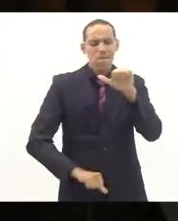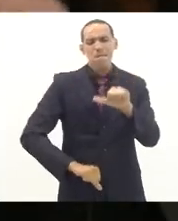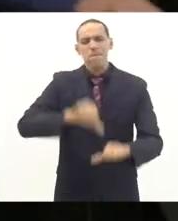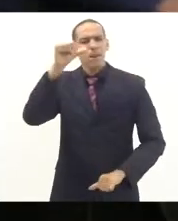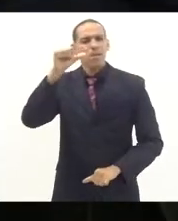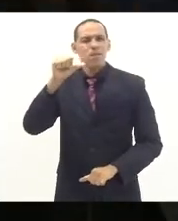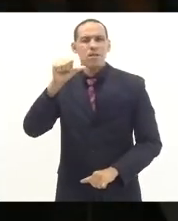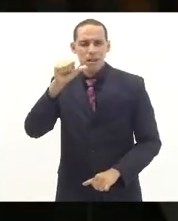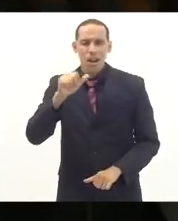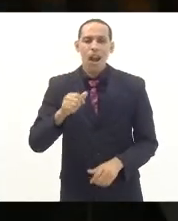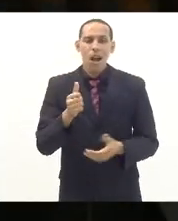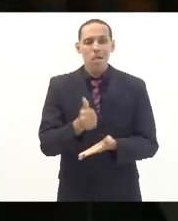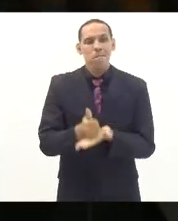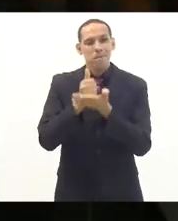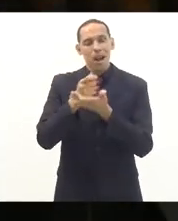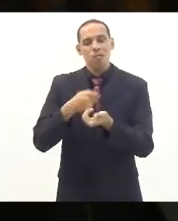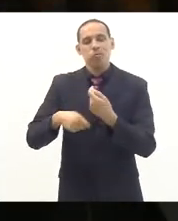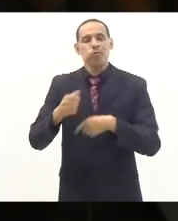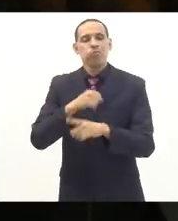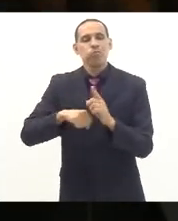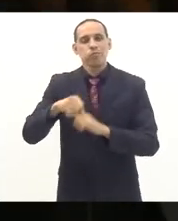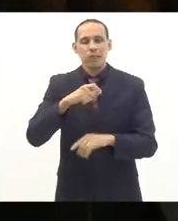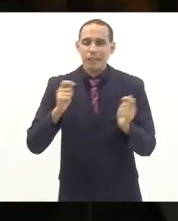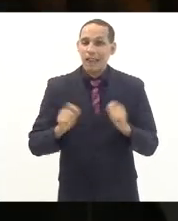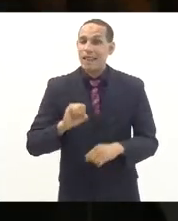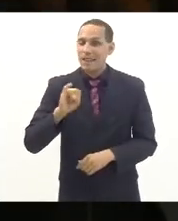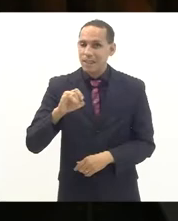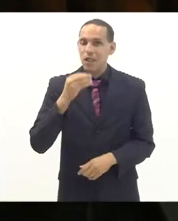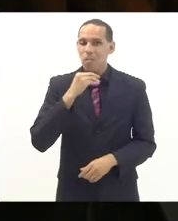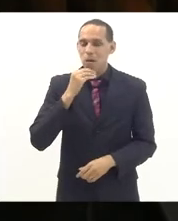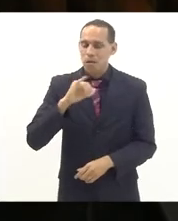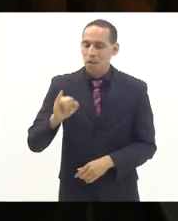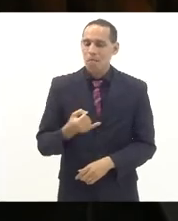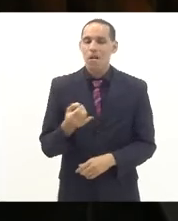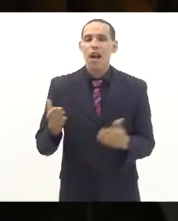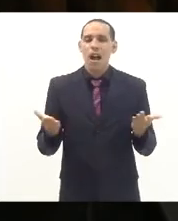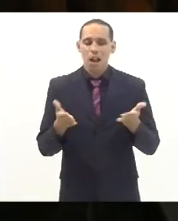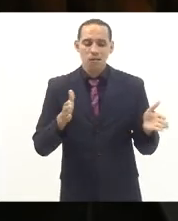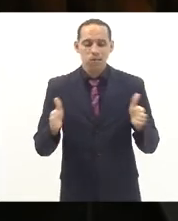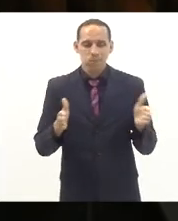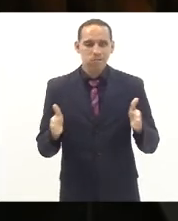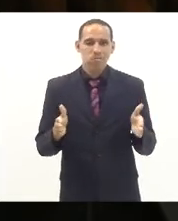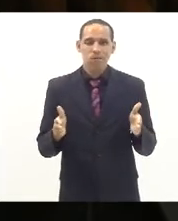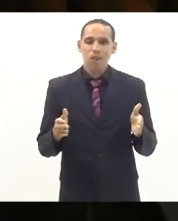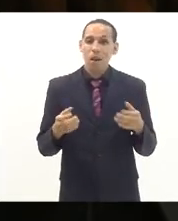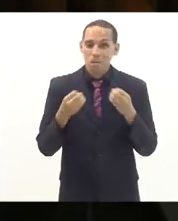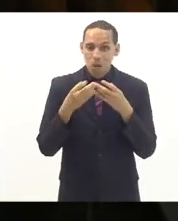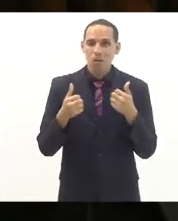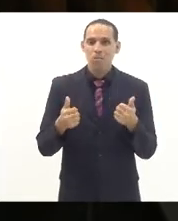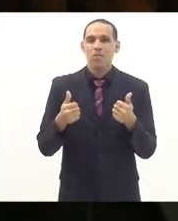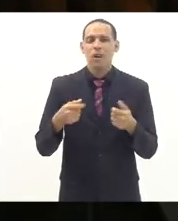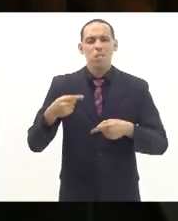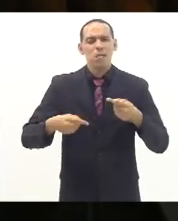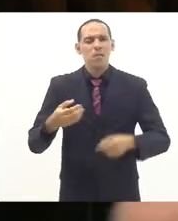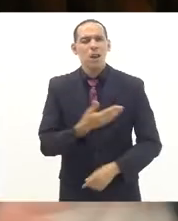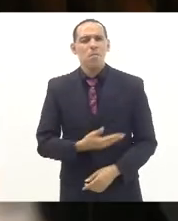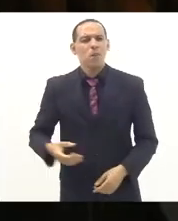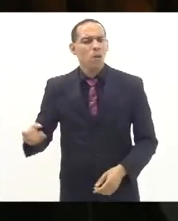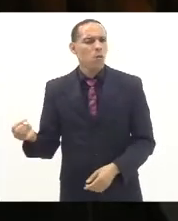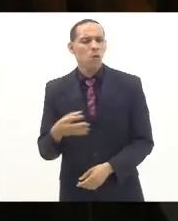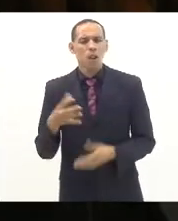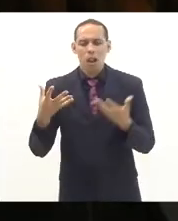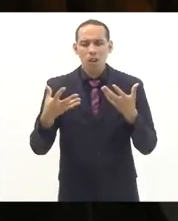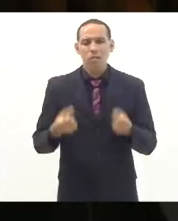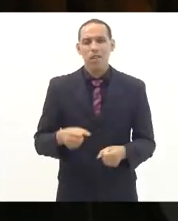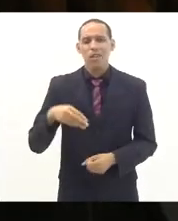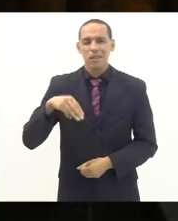bases econômicas e sociais caso aproveite o momento favorável podemos adotar novas políticas públicas deputado